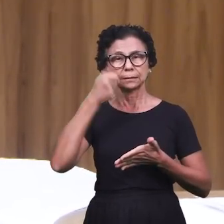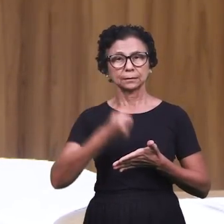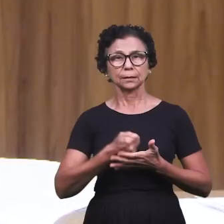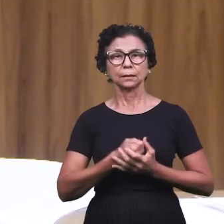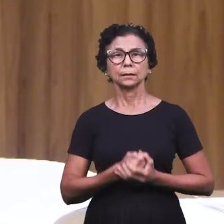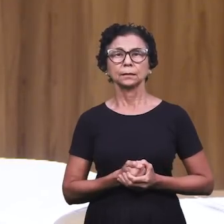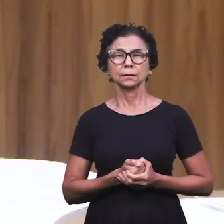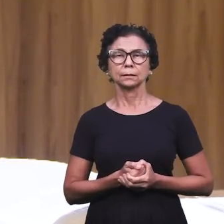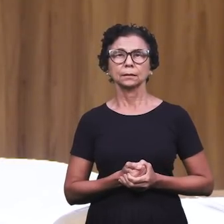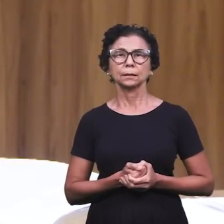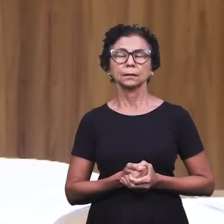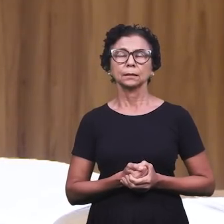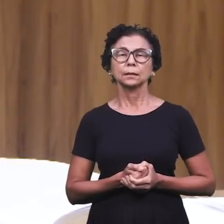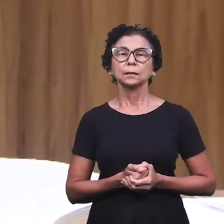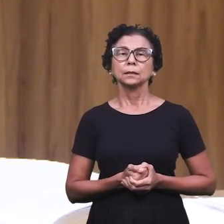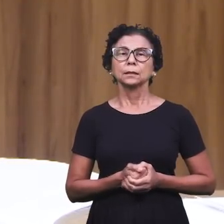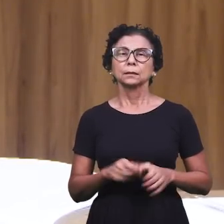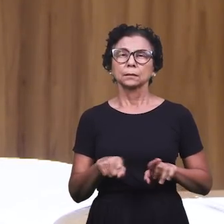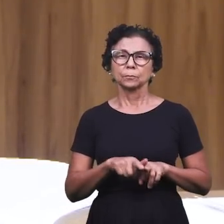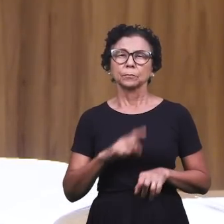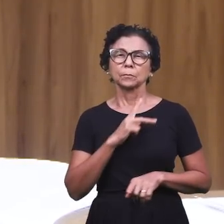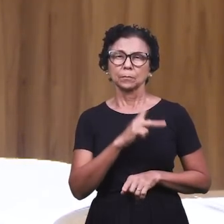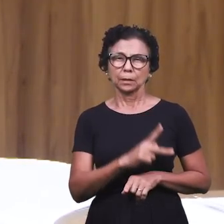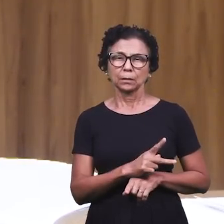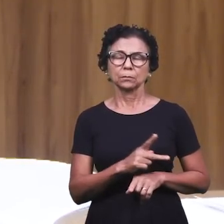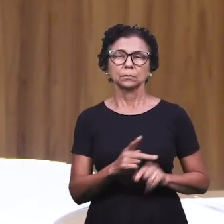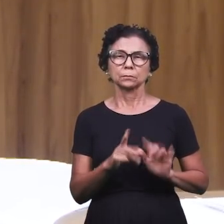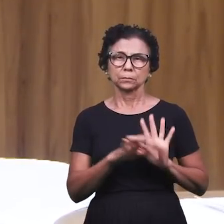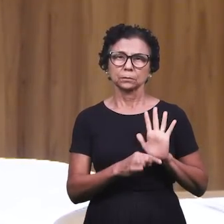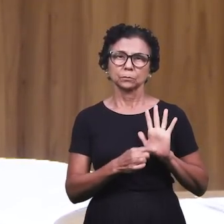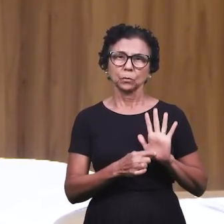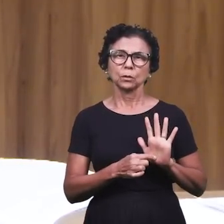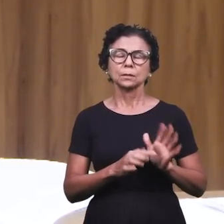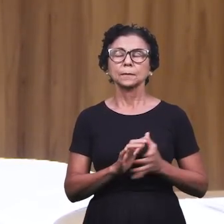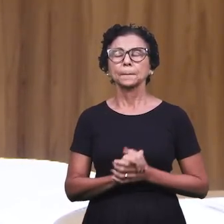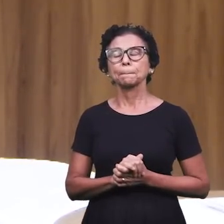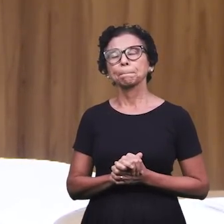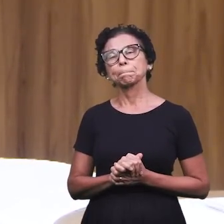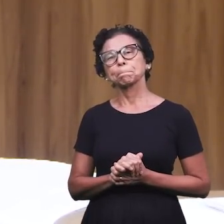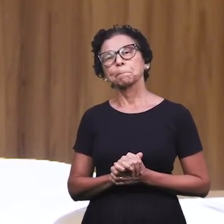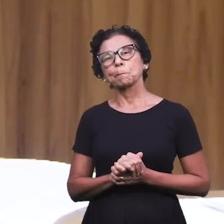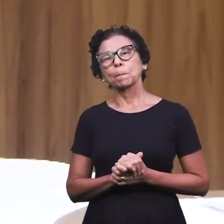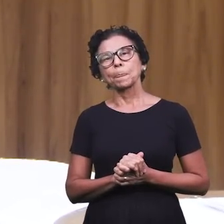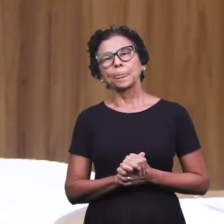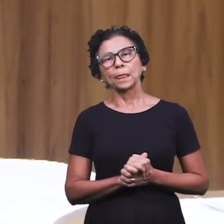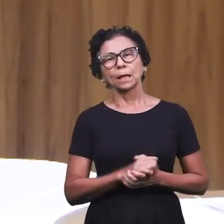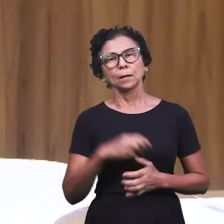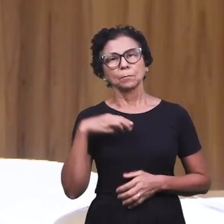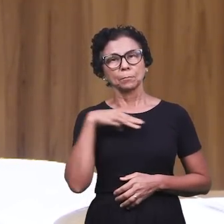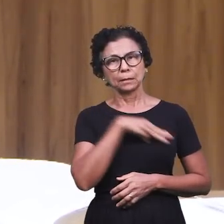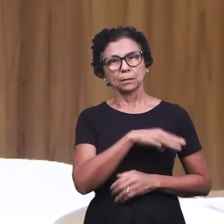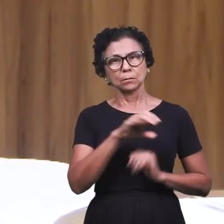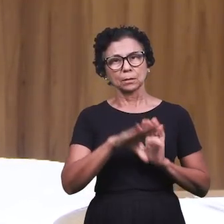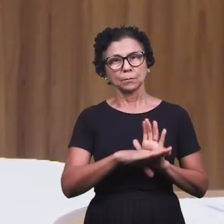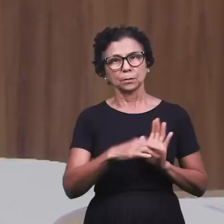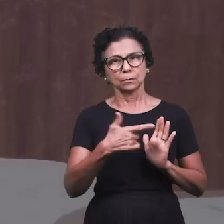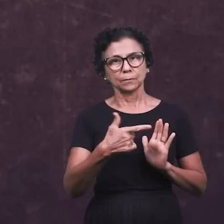que os apóstolos puderam conviver aquele momento de ceia com Jesus, né? E aqui em Mateus 26,